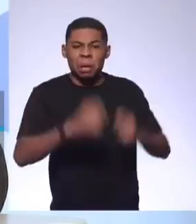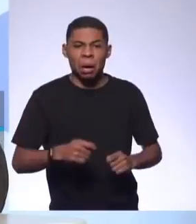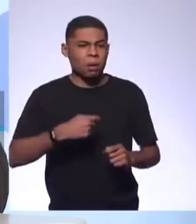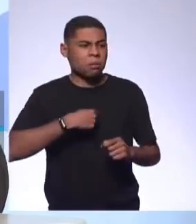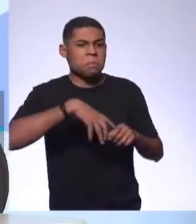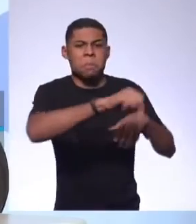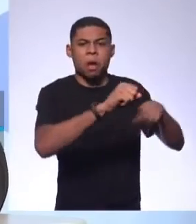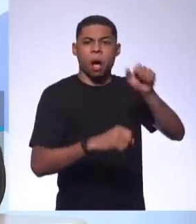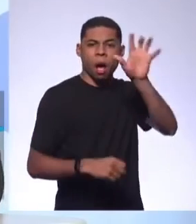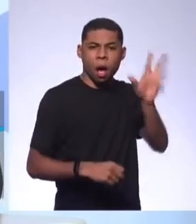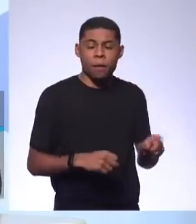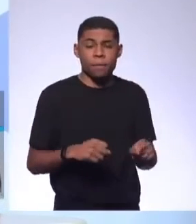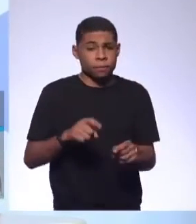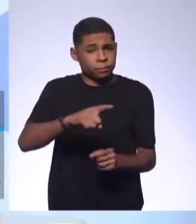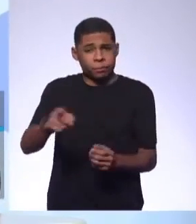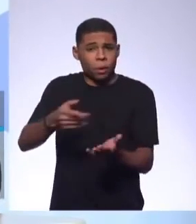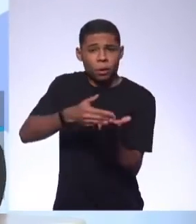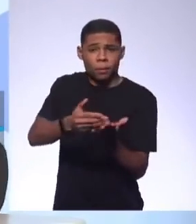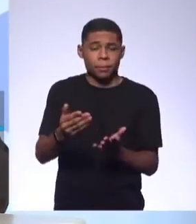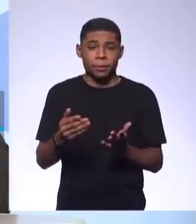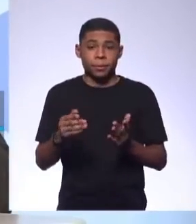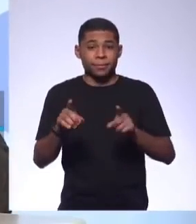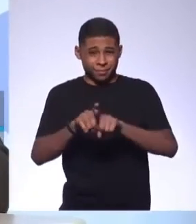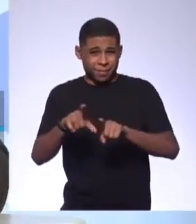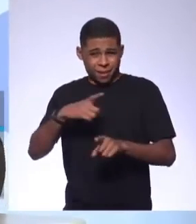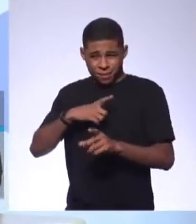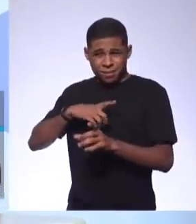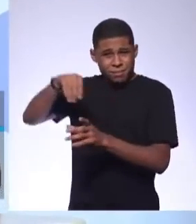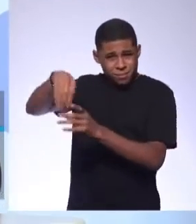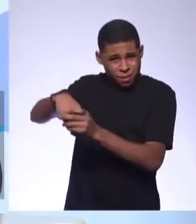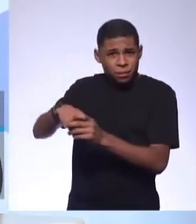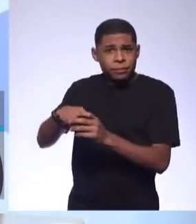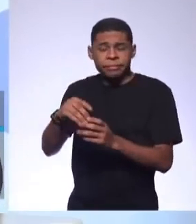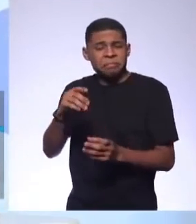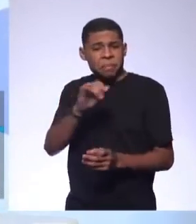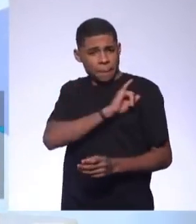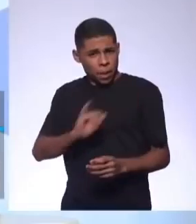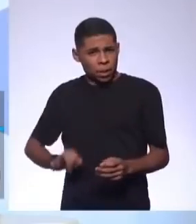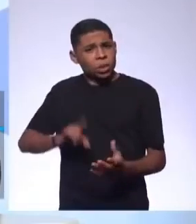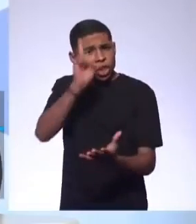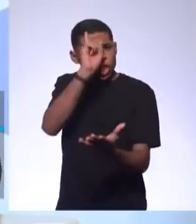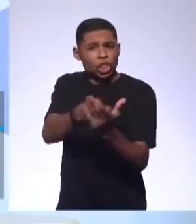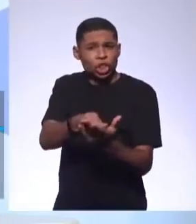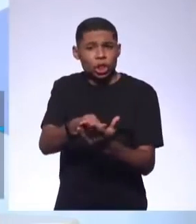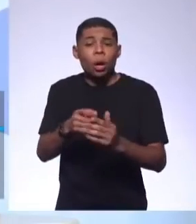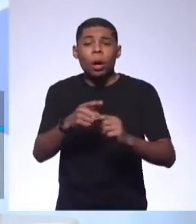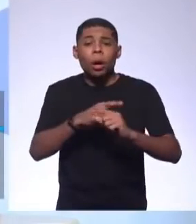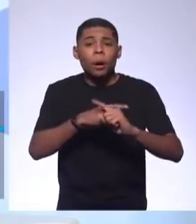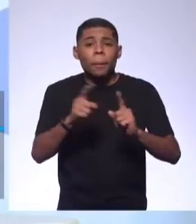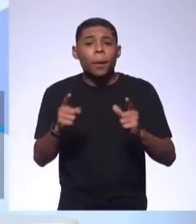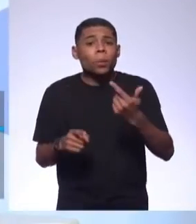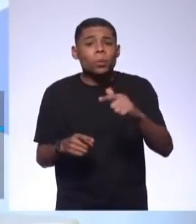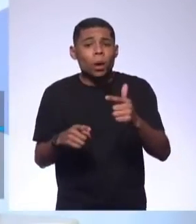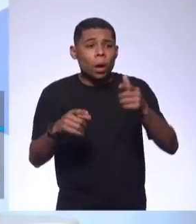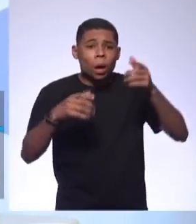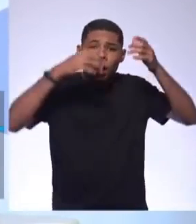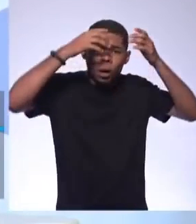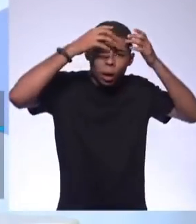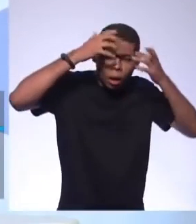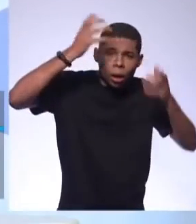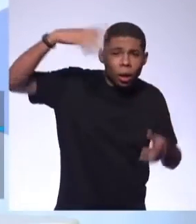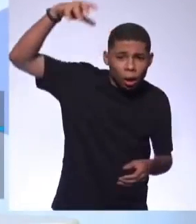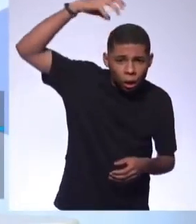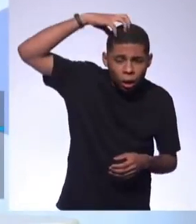continente africano, as potências imperialistas decidiram, mas não havia nenhum rei, nenhum